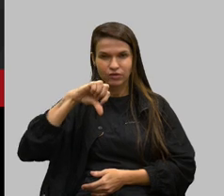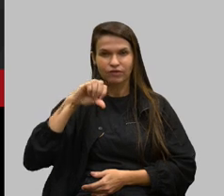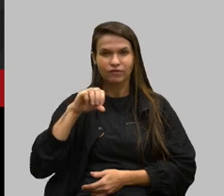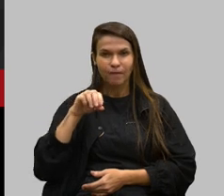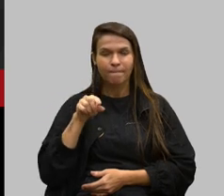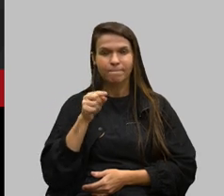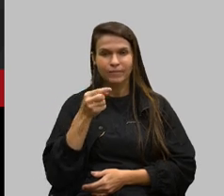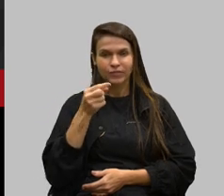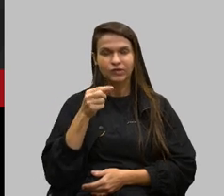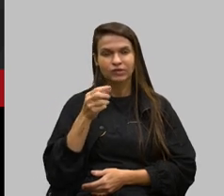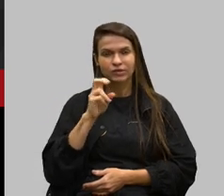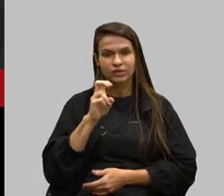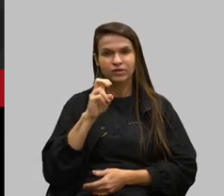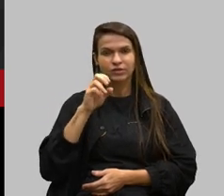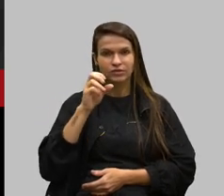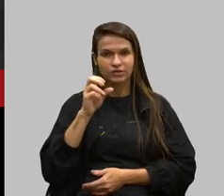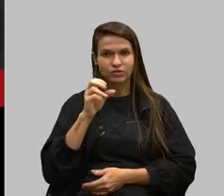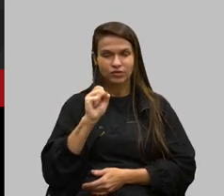5858